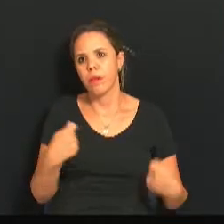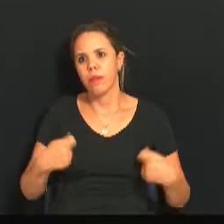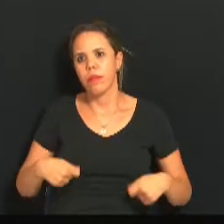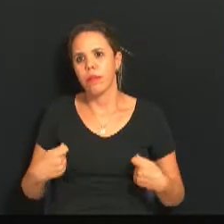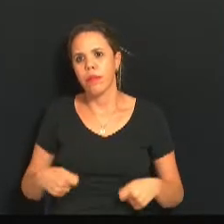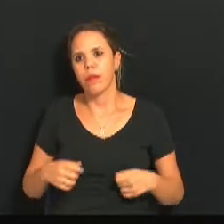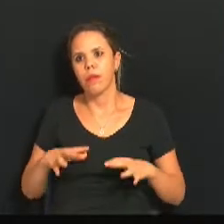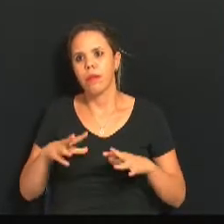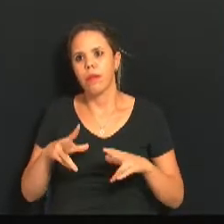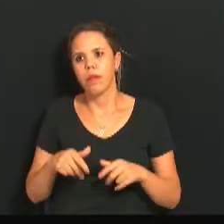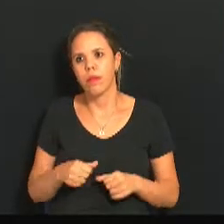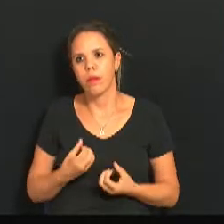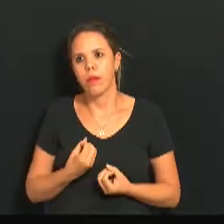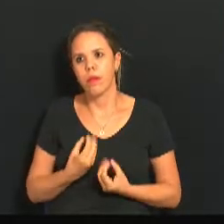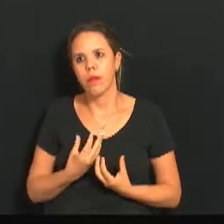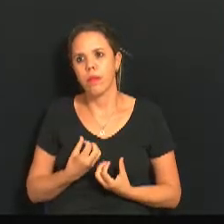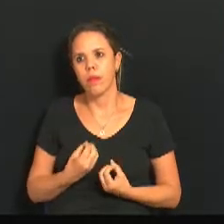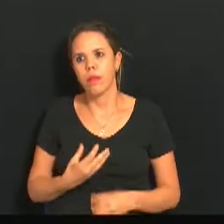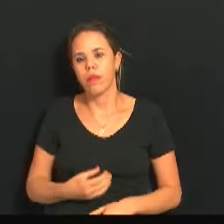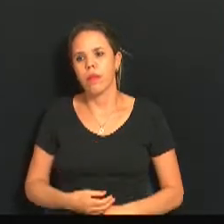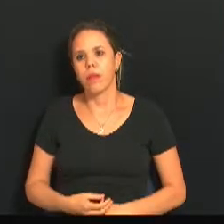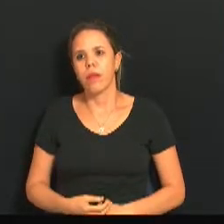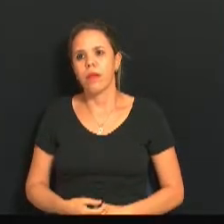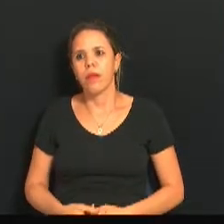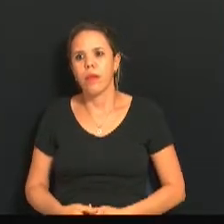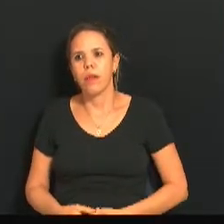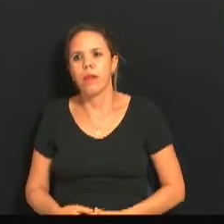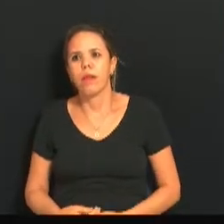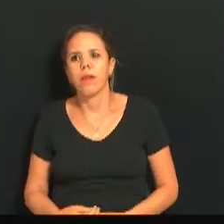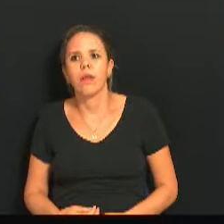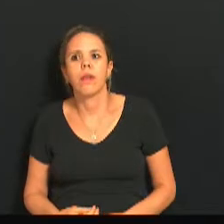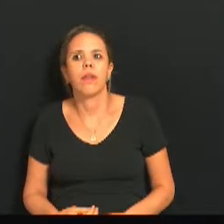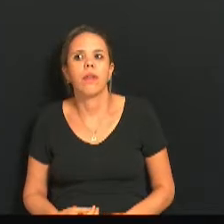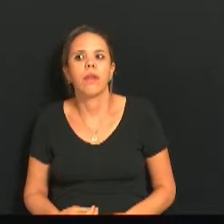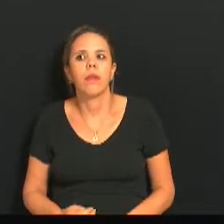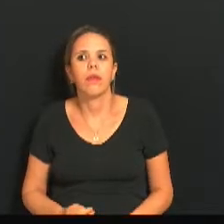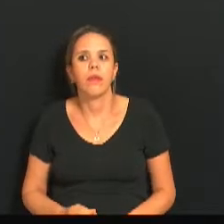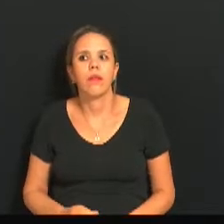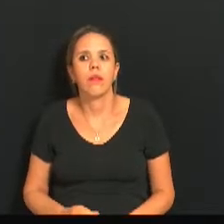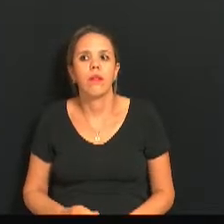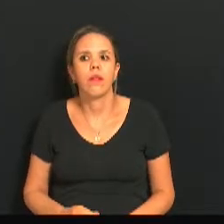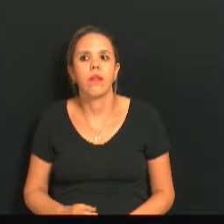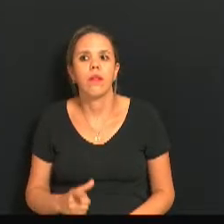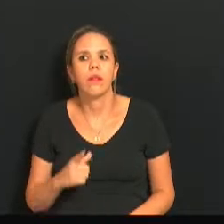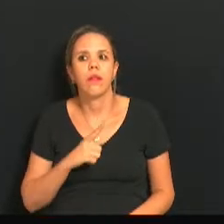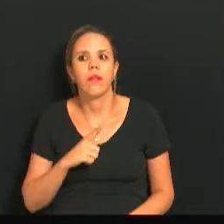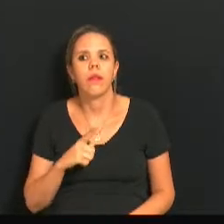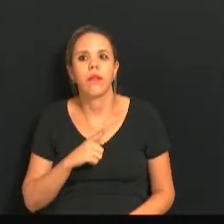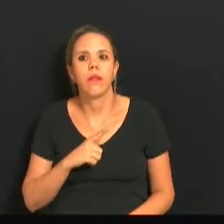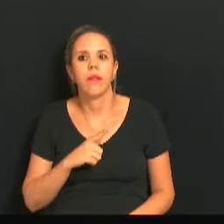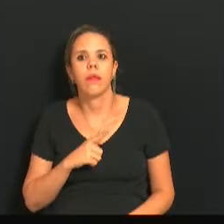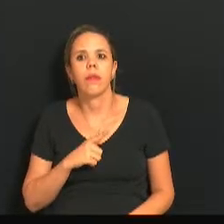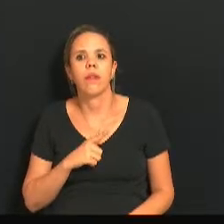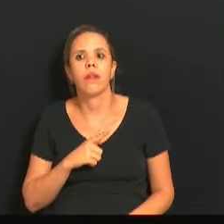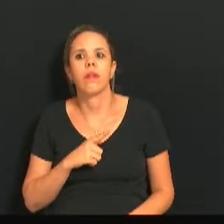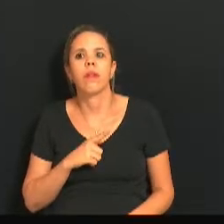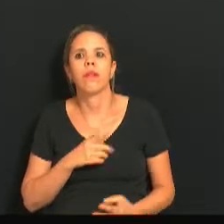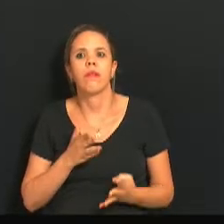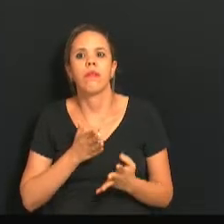casa e todas as informações sobre todos os assuntos como por um assunto Existem algumas Vertentes